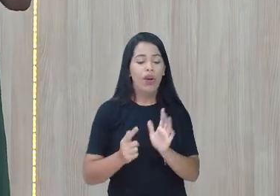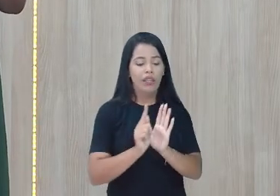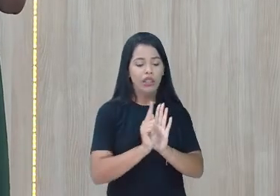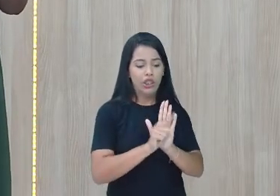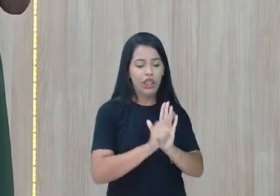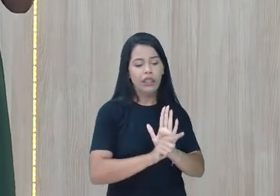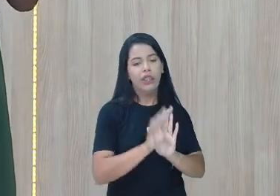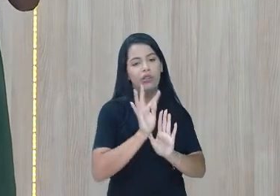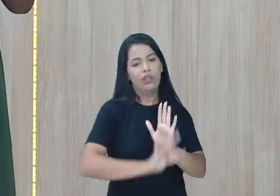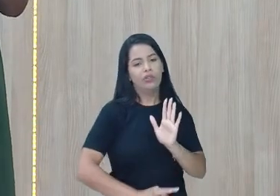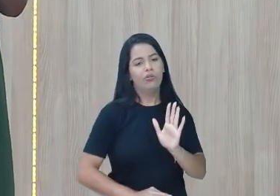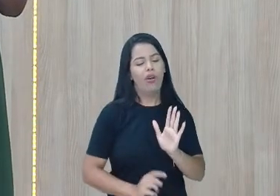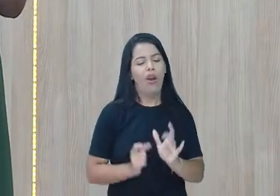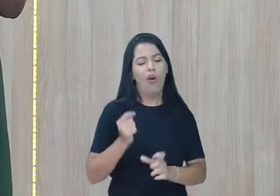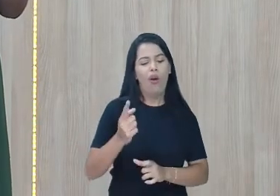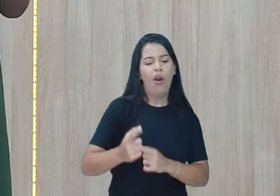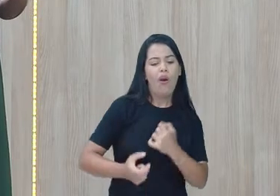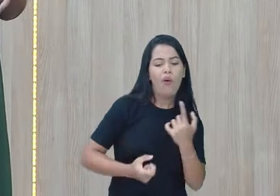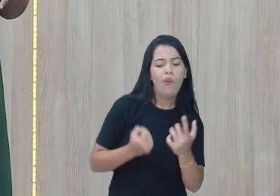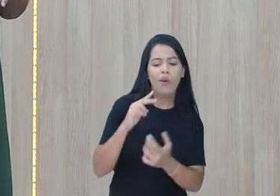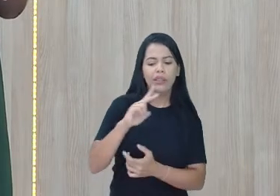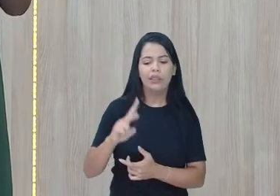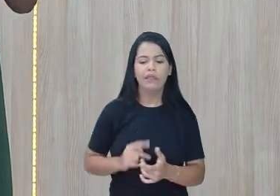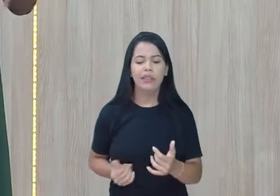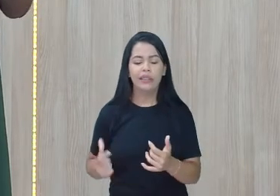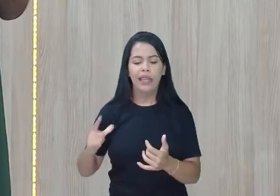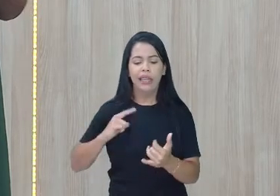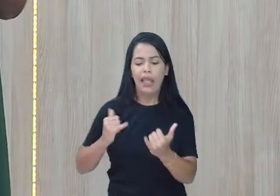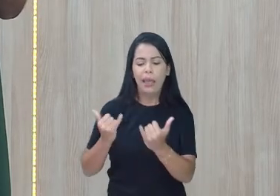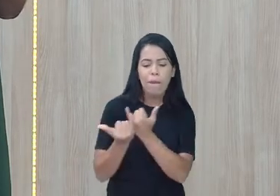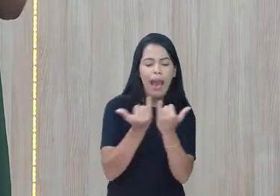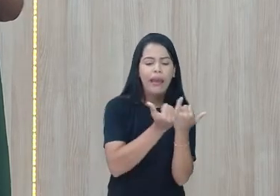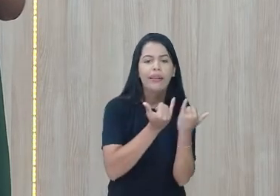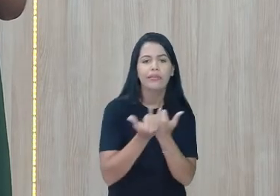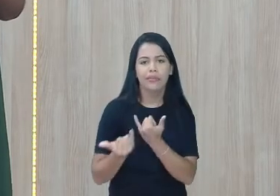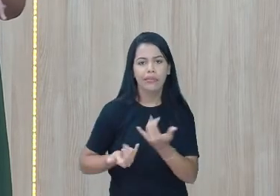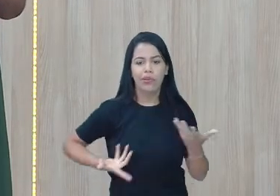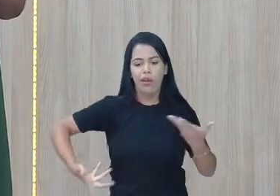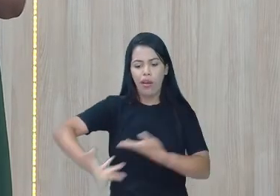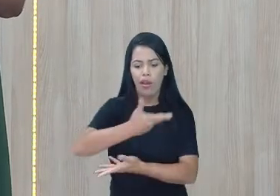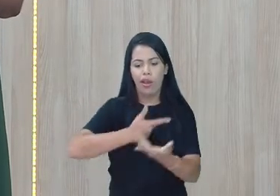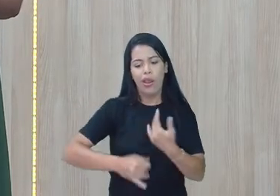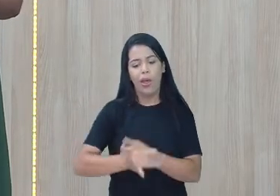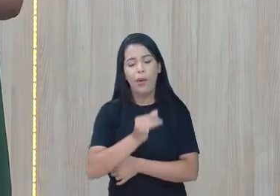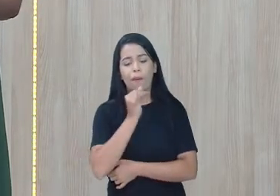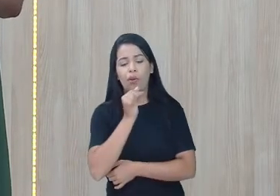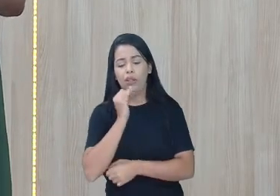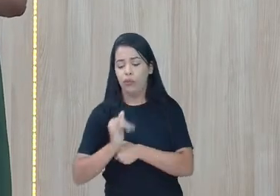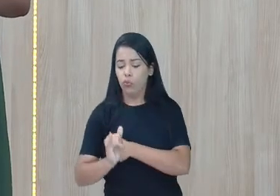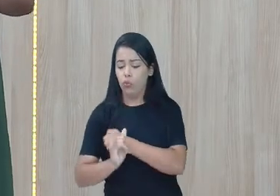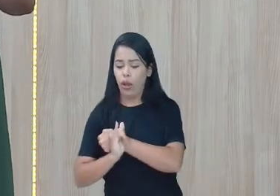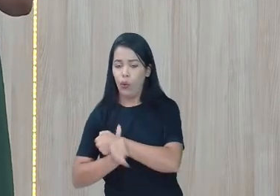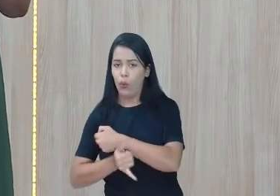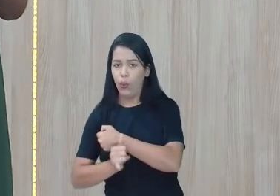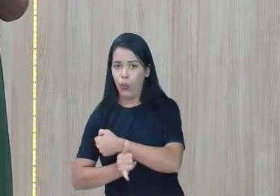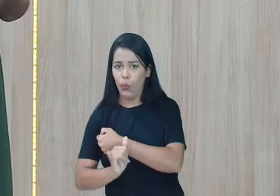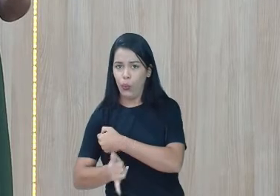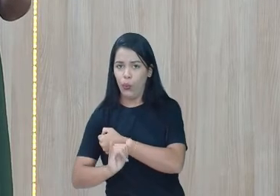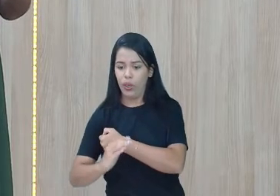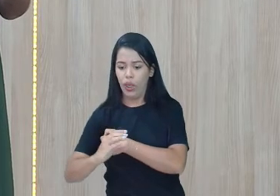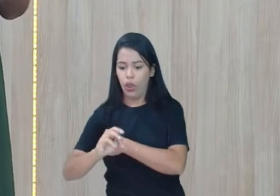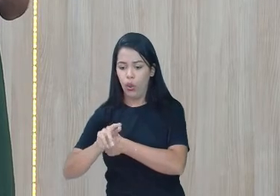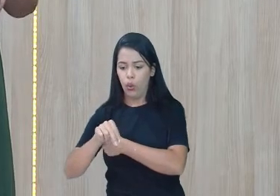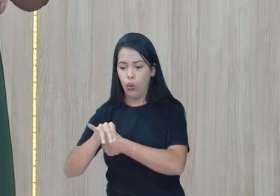são semelhantes, às vezes eles se conversam. Então, por exemplo, numa crônica narrativa, a gente tem a